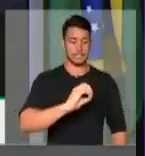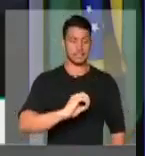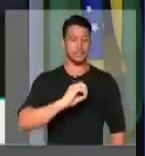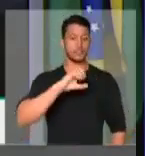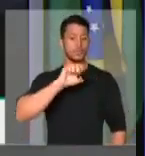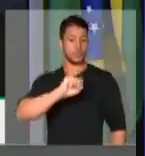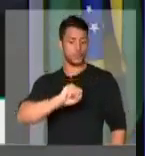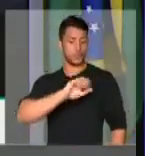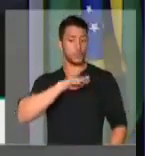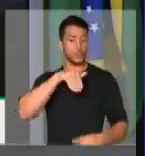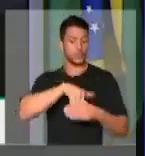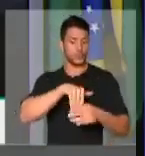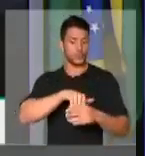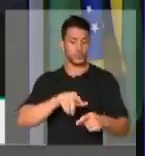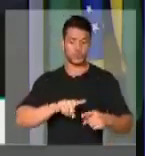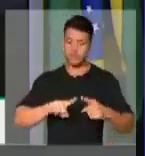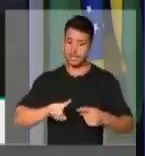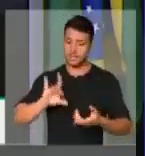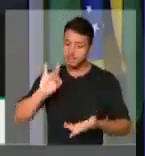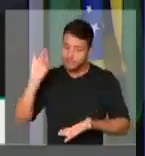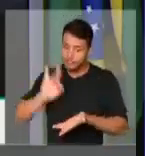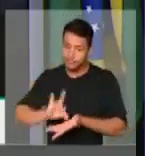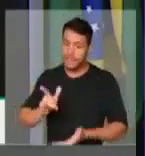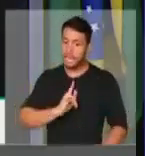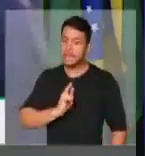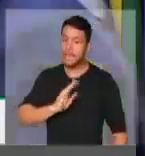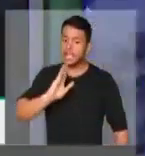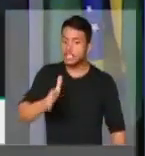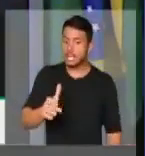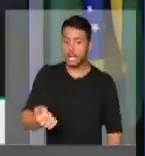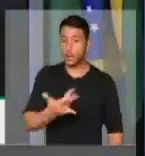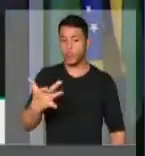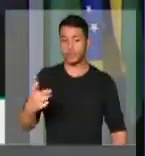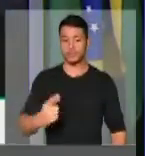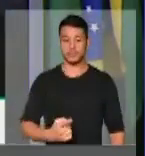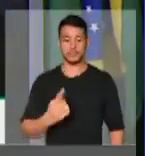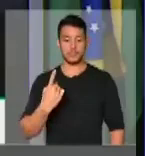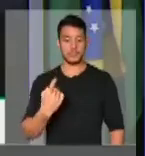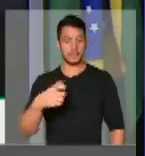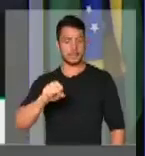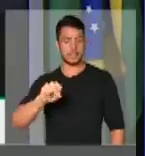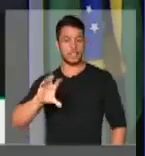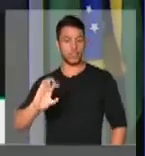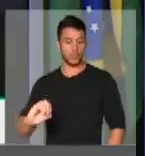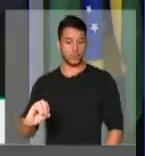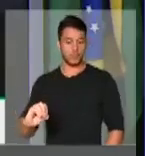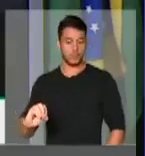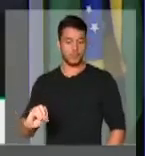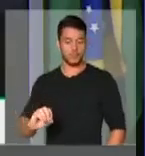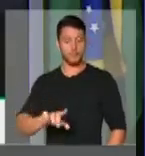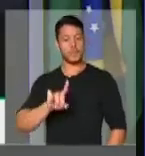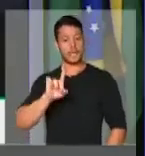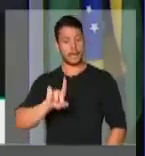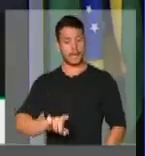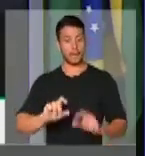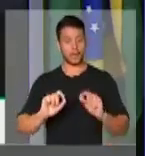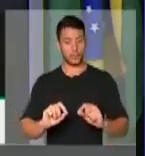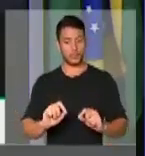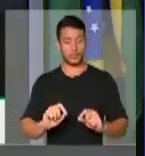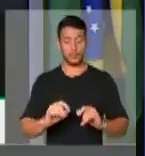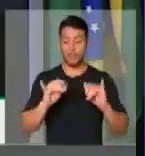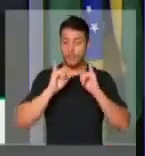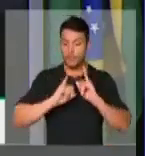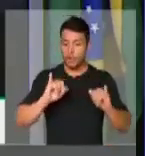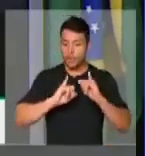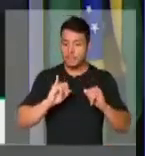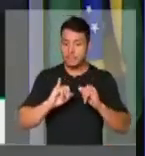de 180 estariam garantidos hoje. Esse dado, por si só, espelha a dificuldade